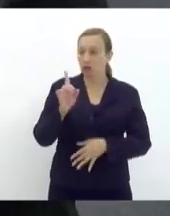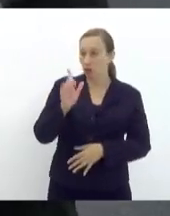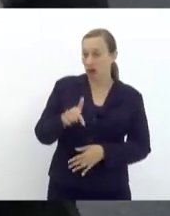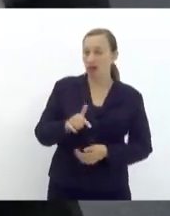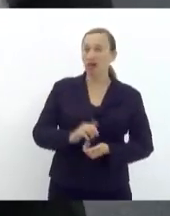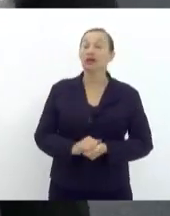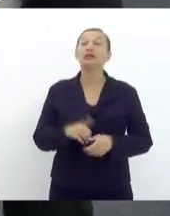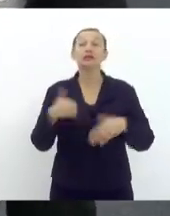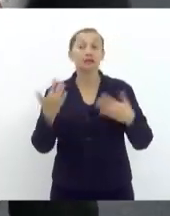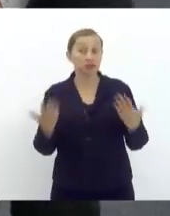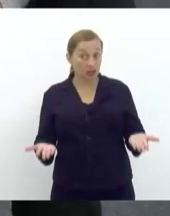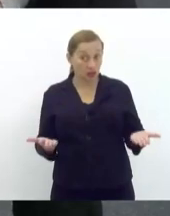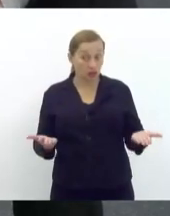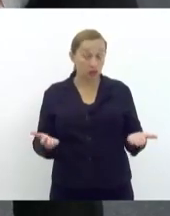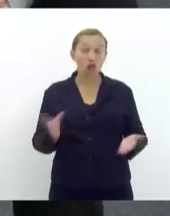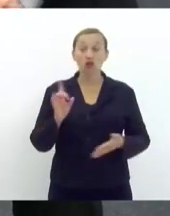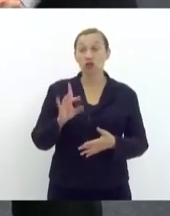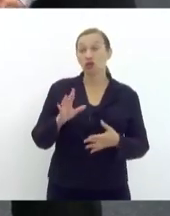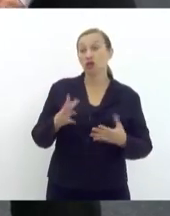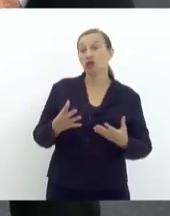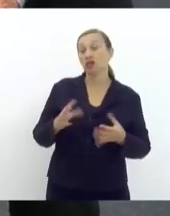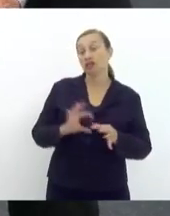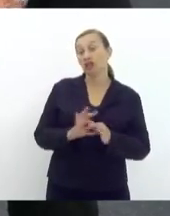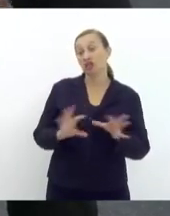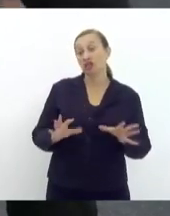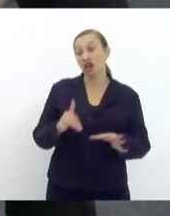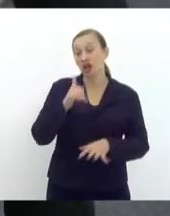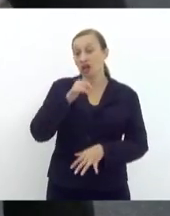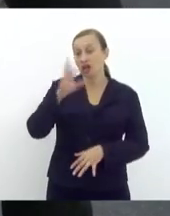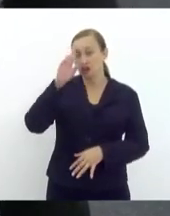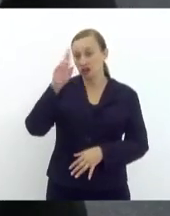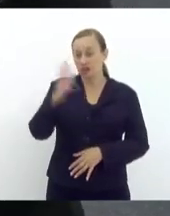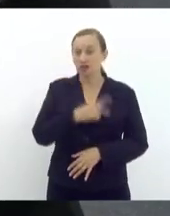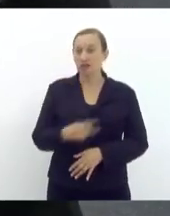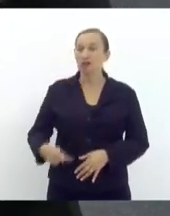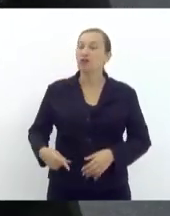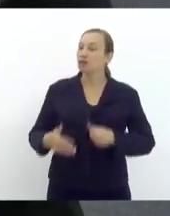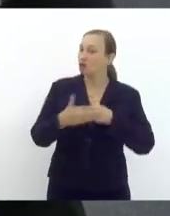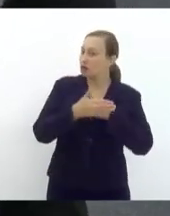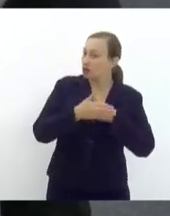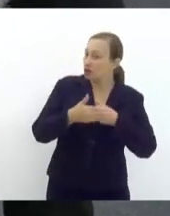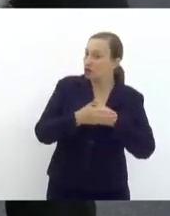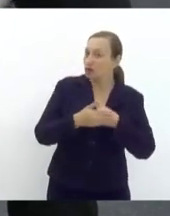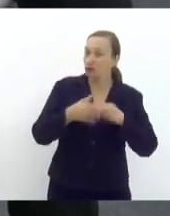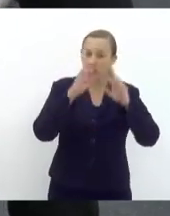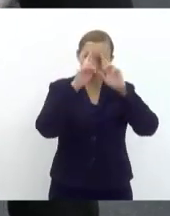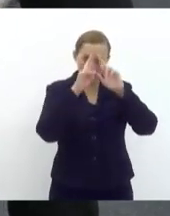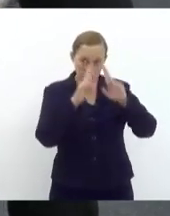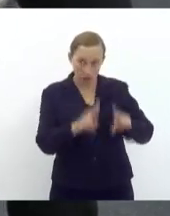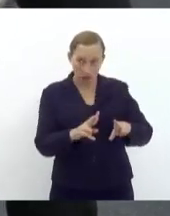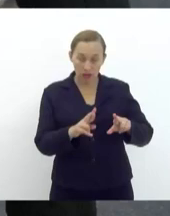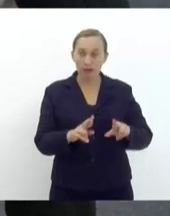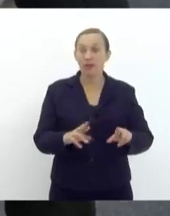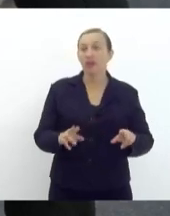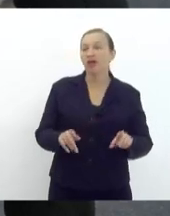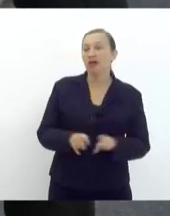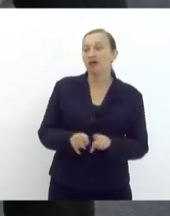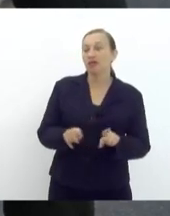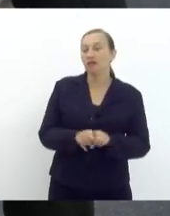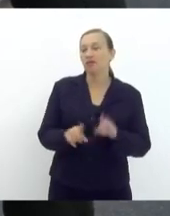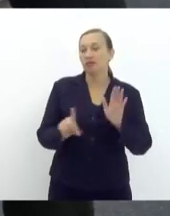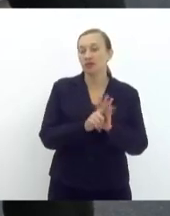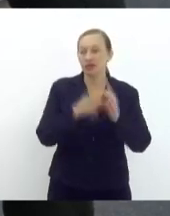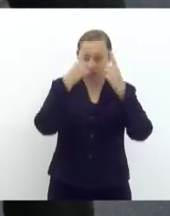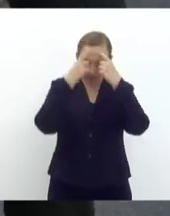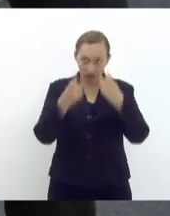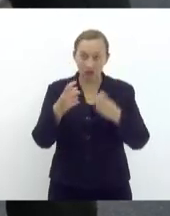então só deixar aqui para você silêncio o meu carinho o meu respeito Inclusive a lei de violência